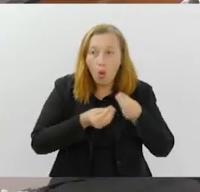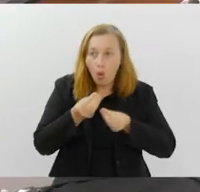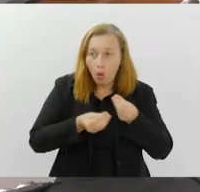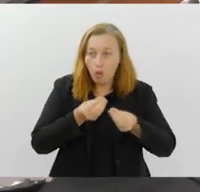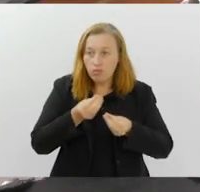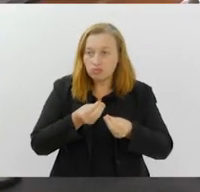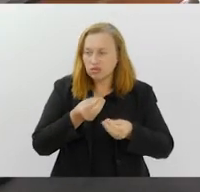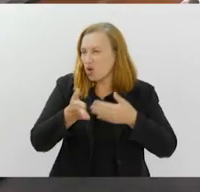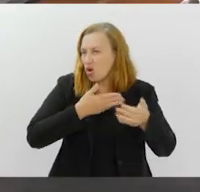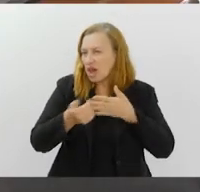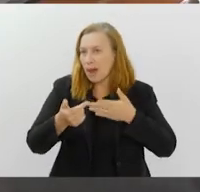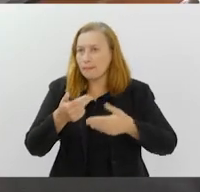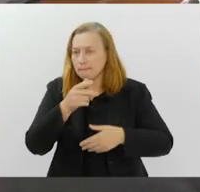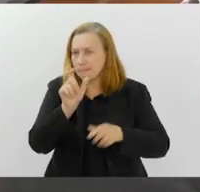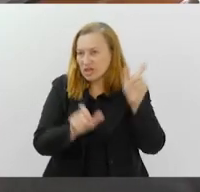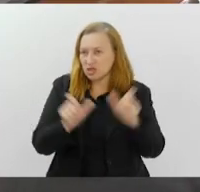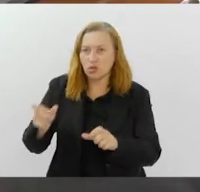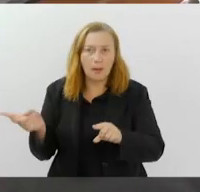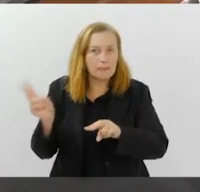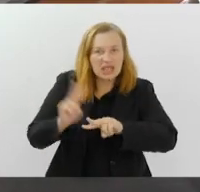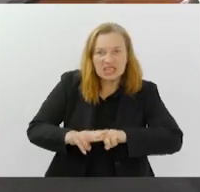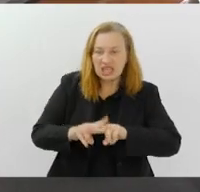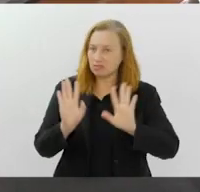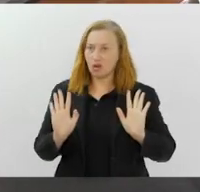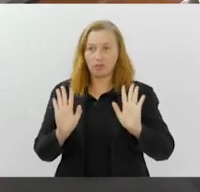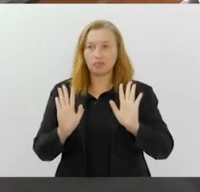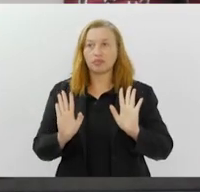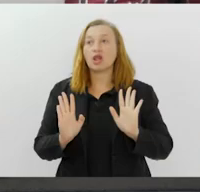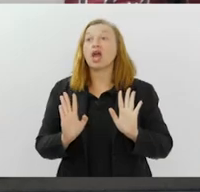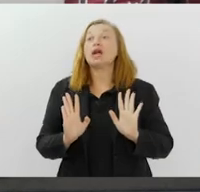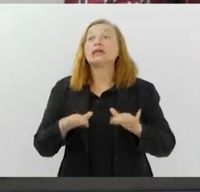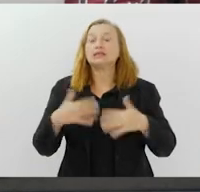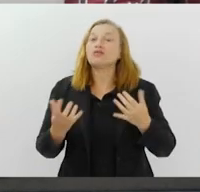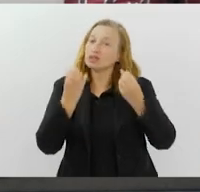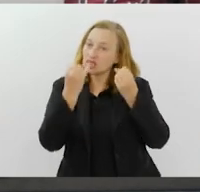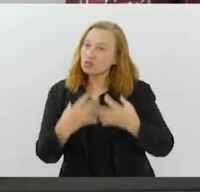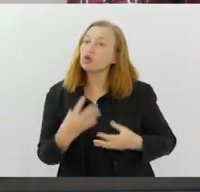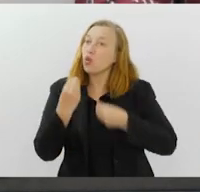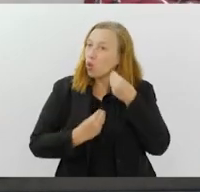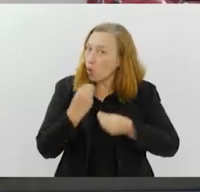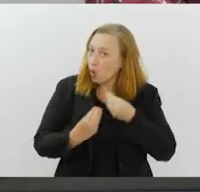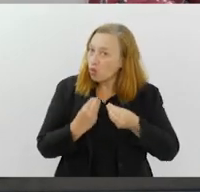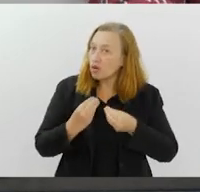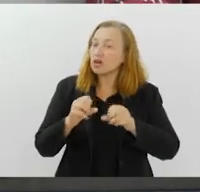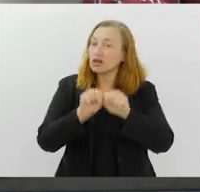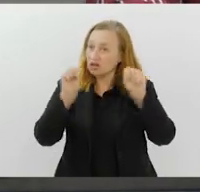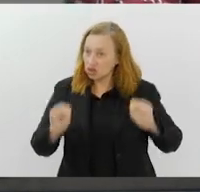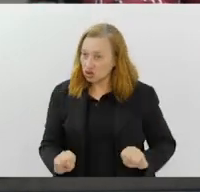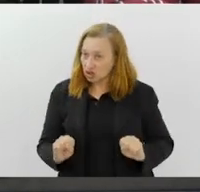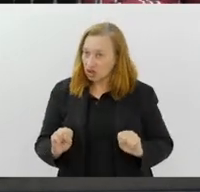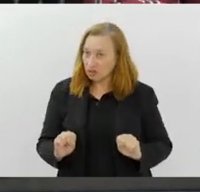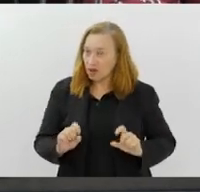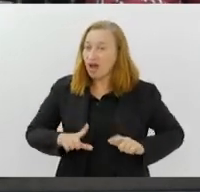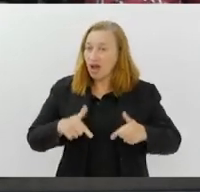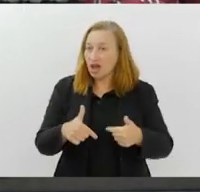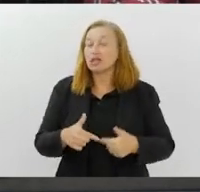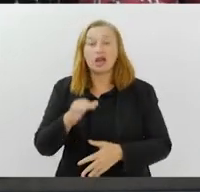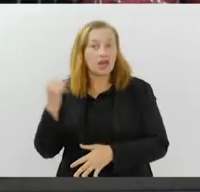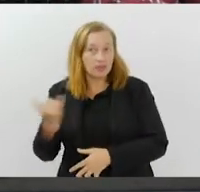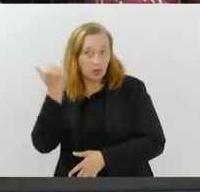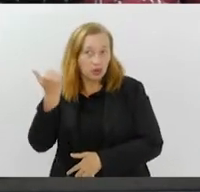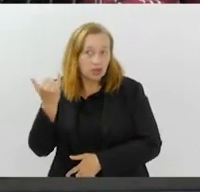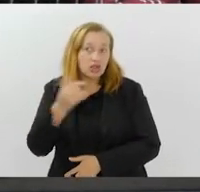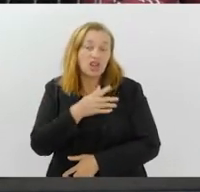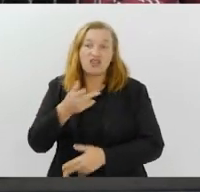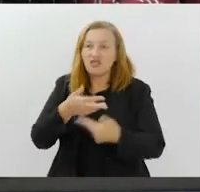um de qualquer jeito explicou todas as etapas muito bem então você explicou Como funciona o sistema muito muito importante muita gente